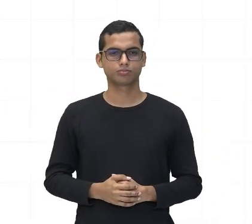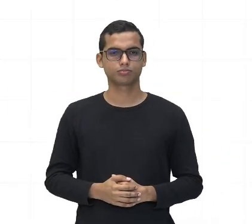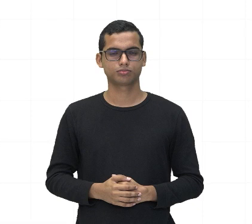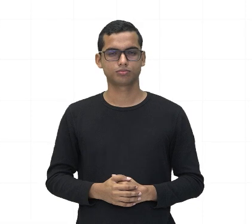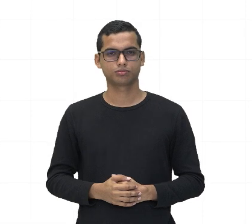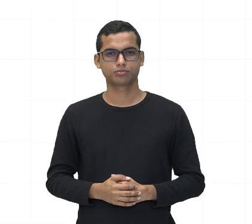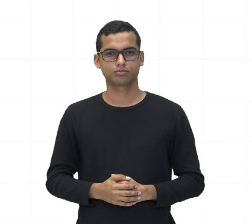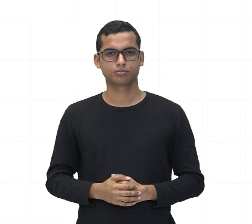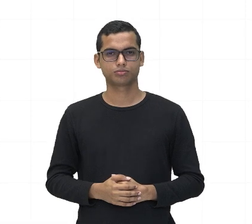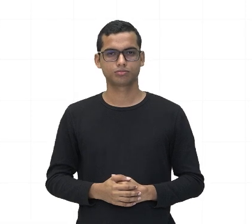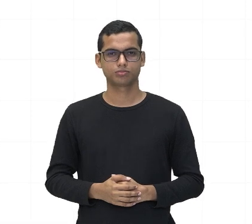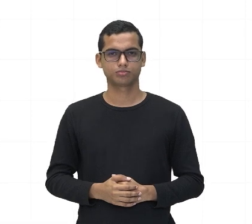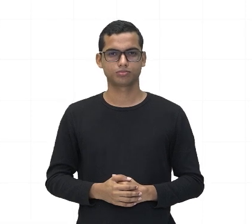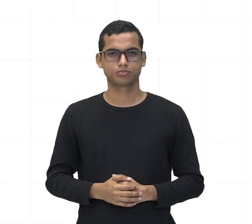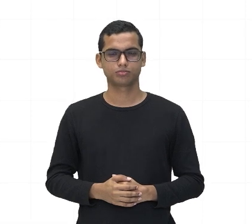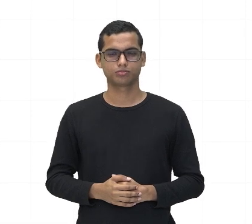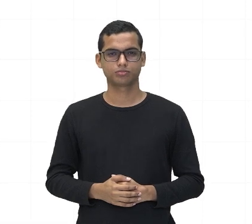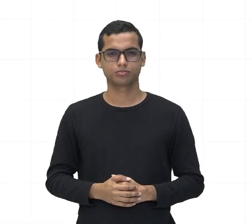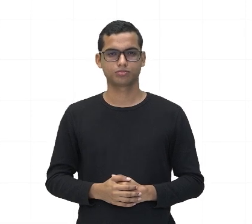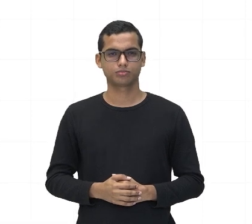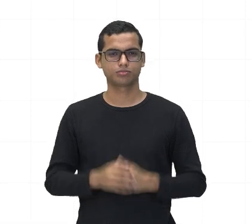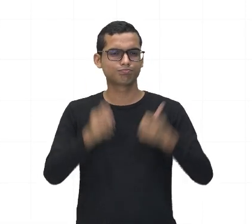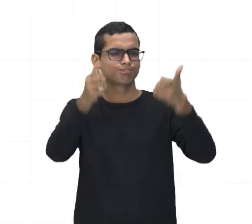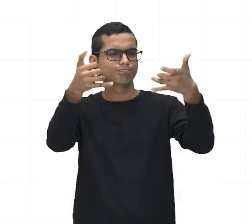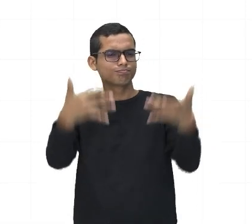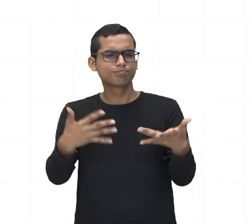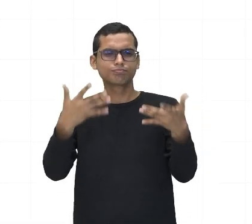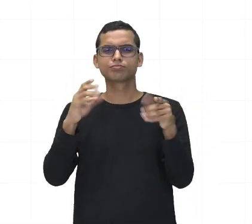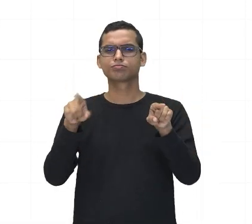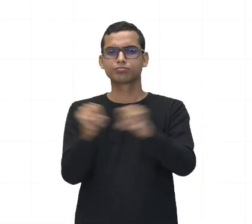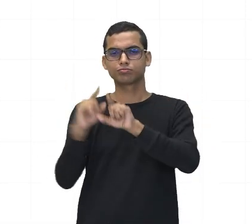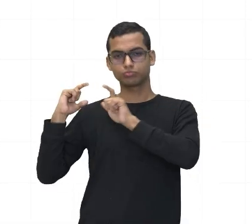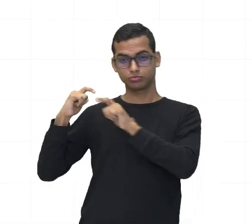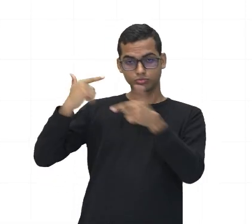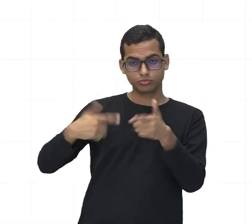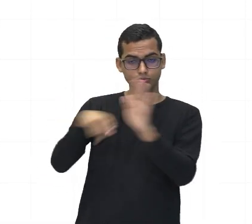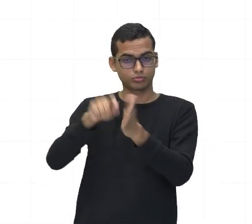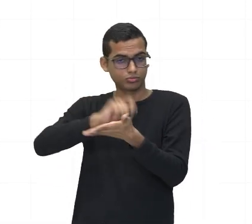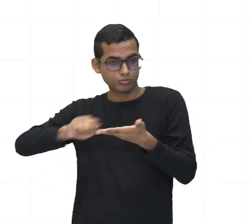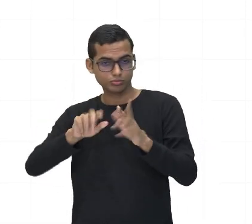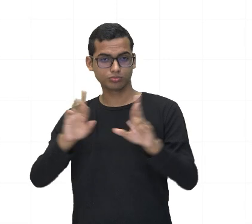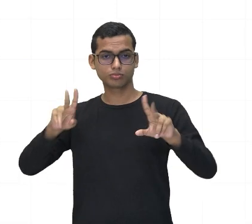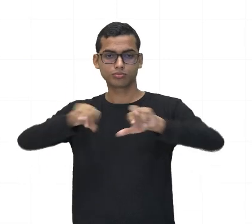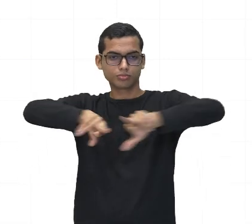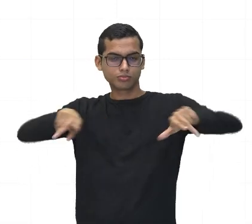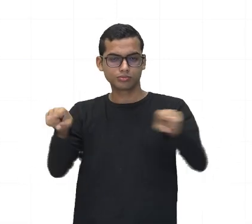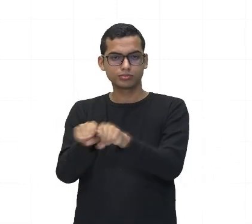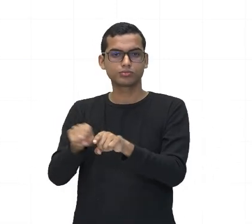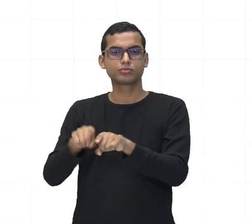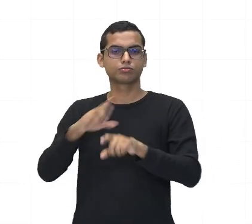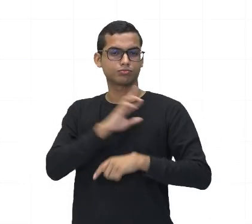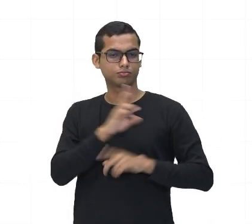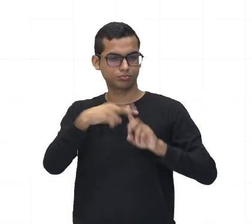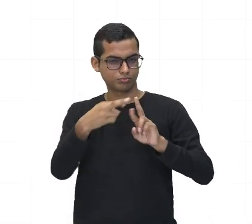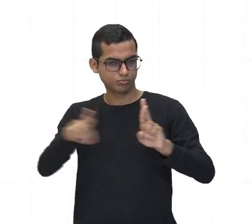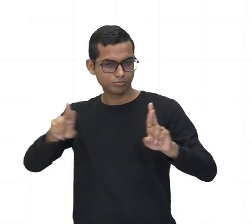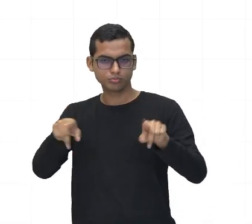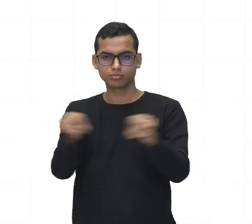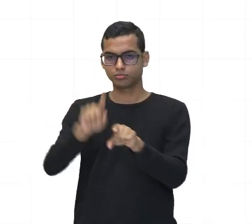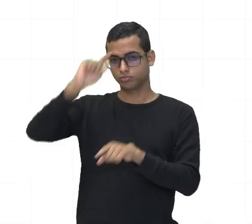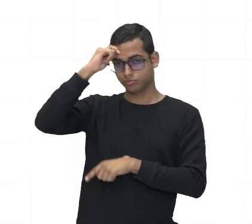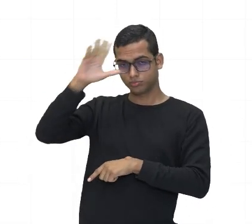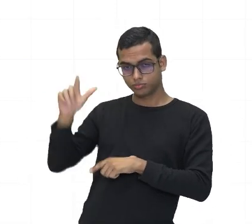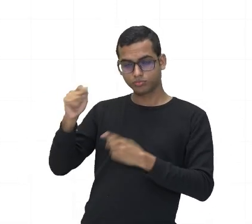Queremos discernir sobre os ensinamentos da tradição escrita nas diferentes matrizes religiosas,